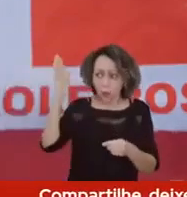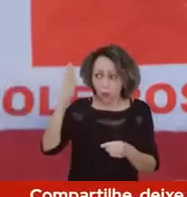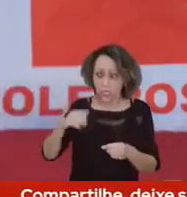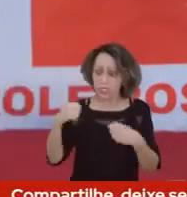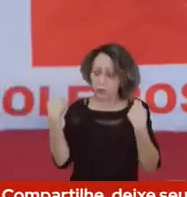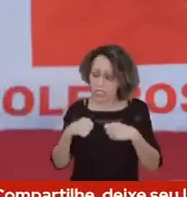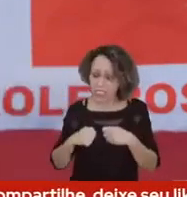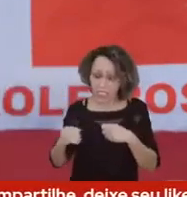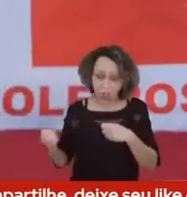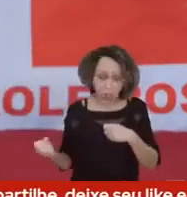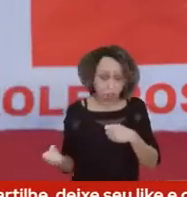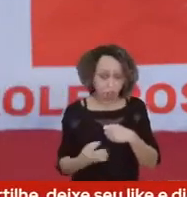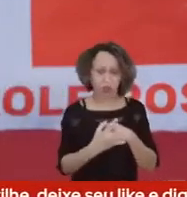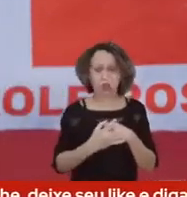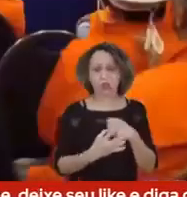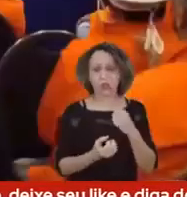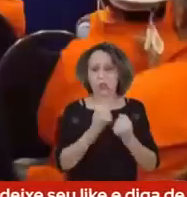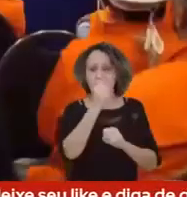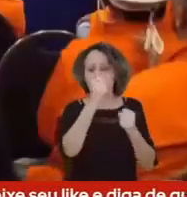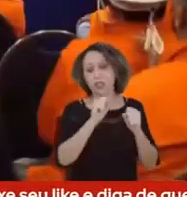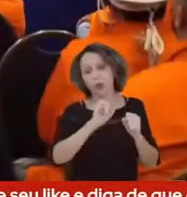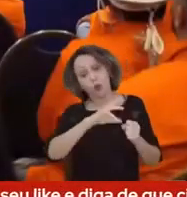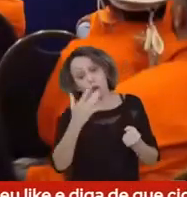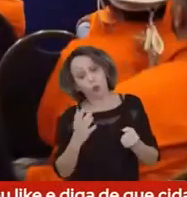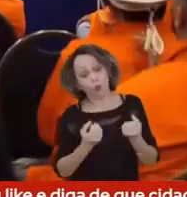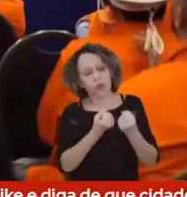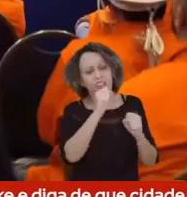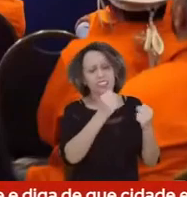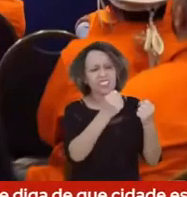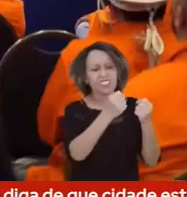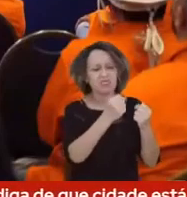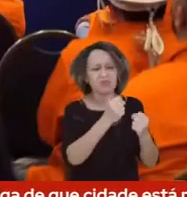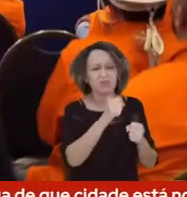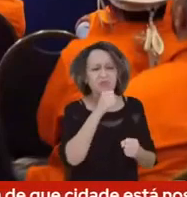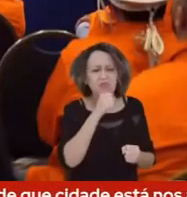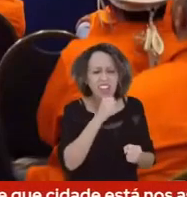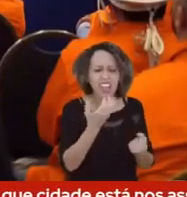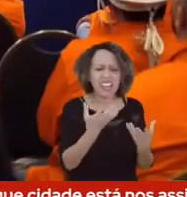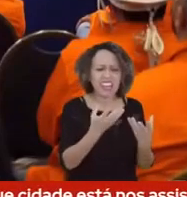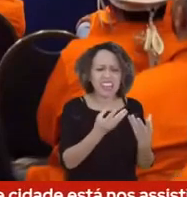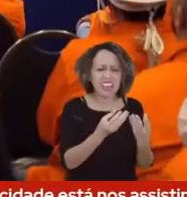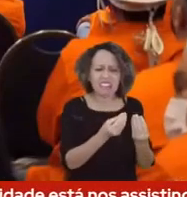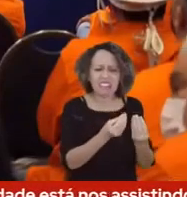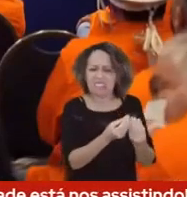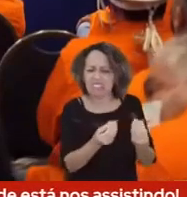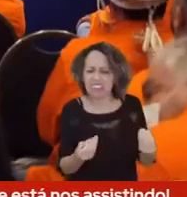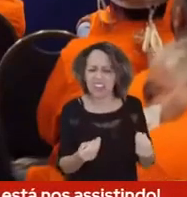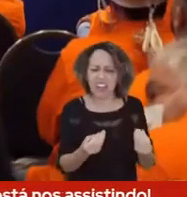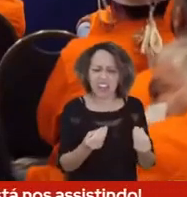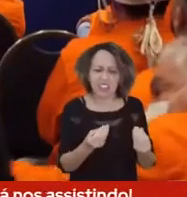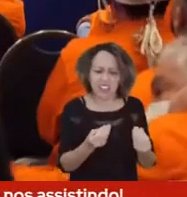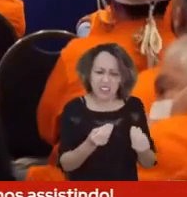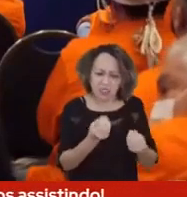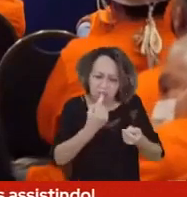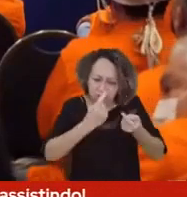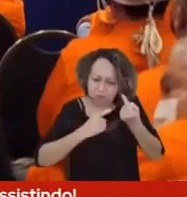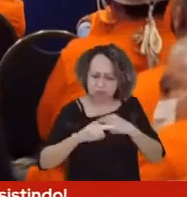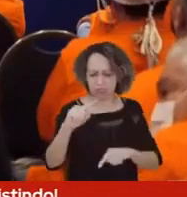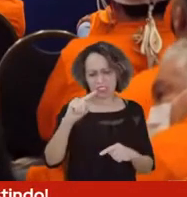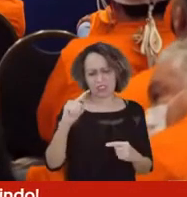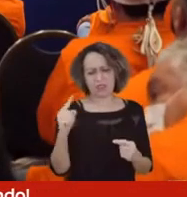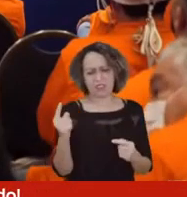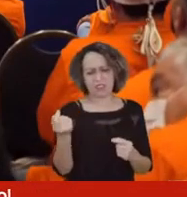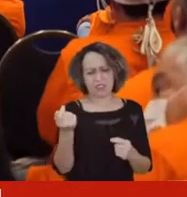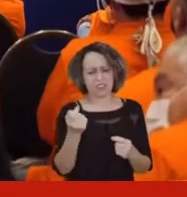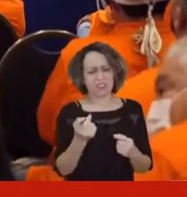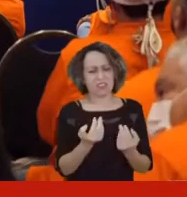velhas, sucateadas, tentar fazer uma renovação nela, como nós fizemos no Paraná, como